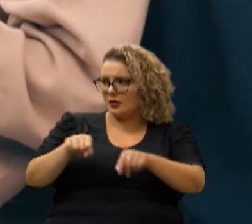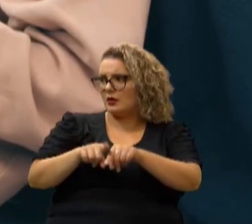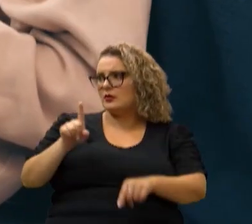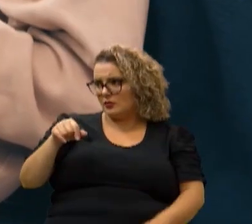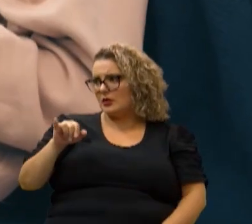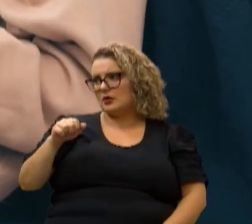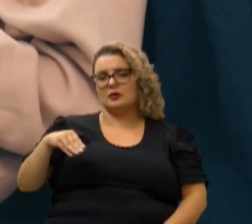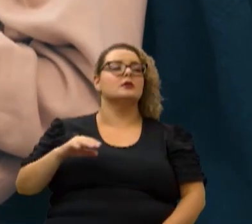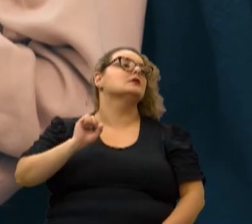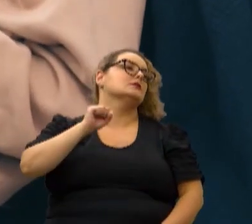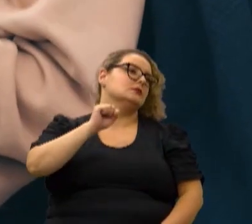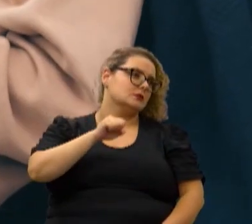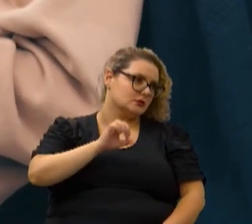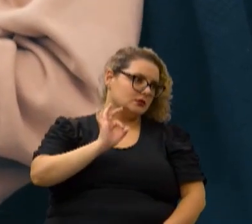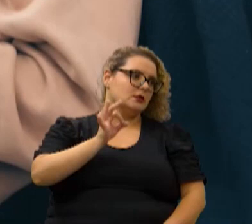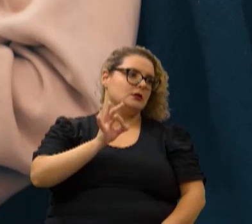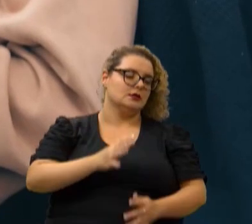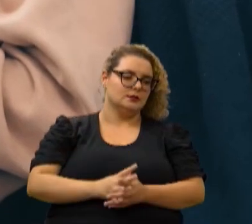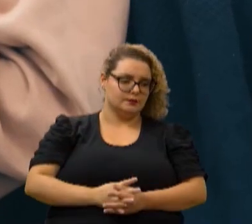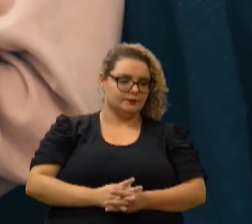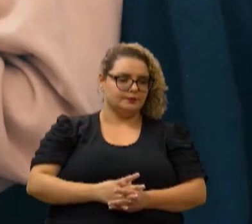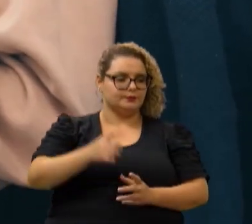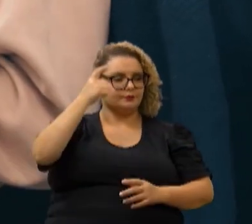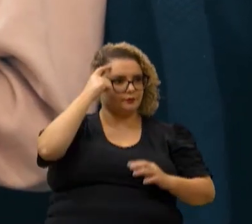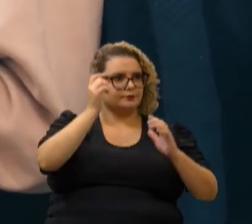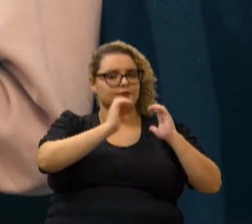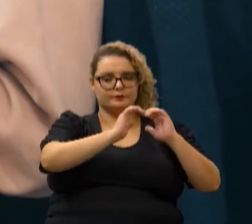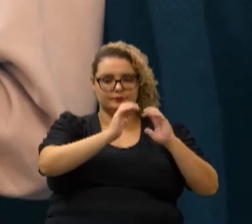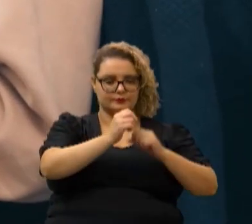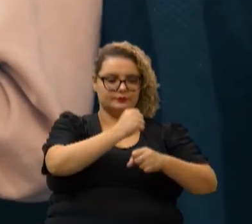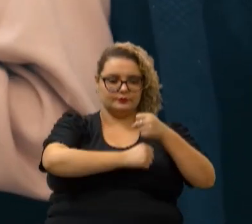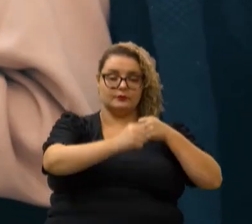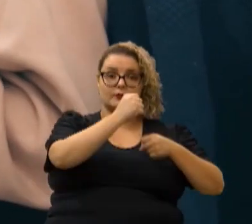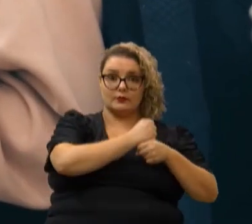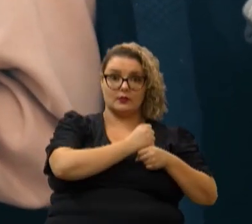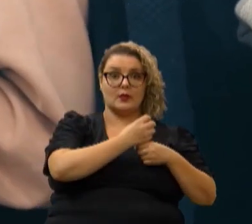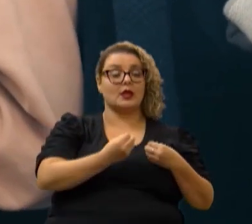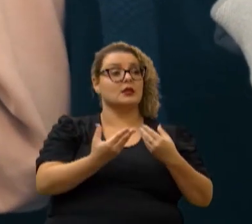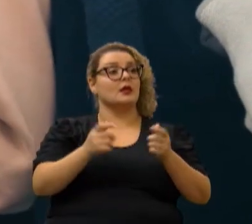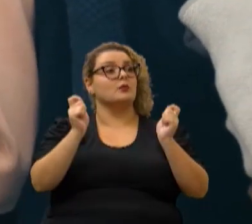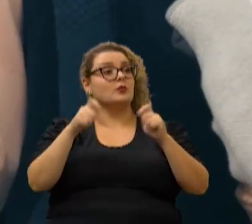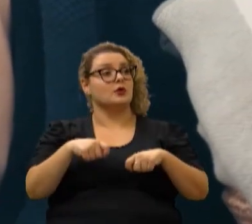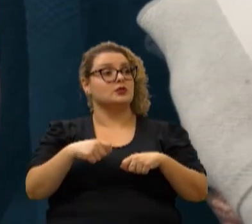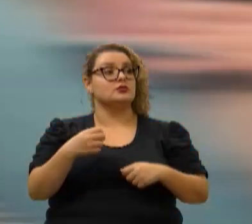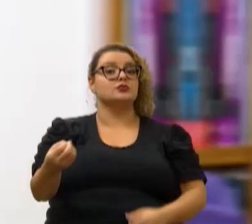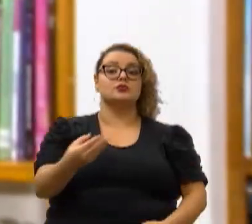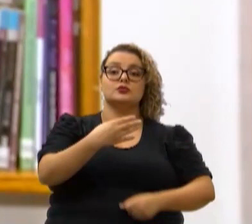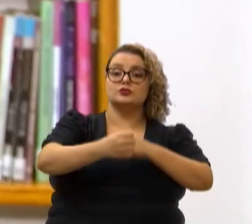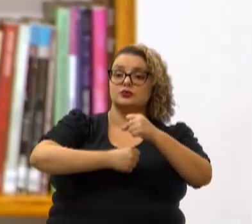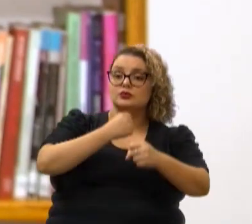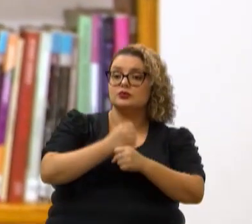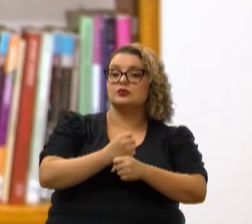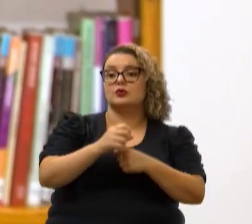também, não há, Ian? Sem sombra de dúvidas. A reflexão de um ano anterior traz a possibilidade de um novo